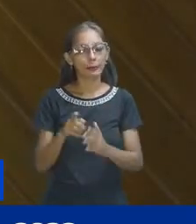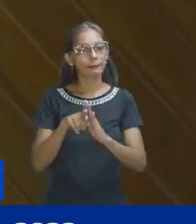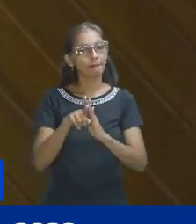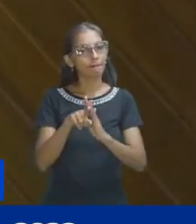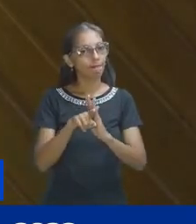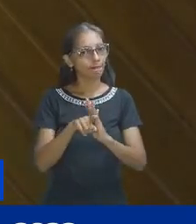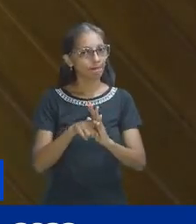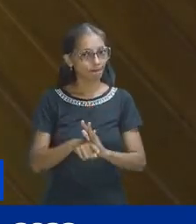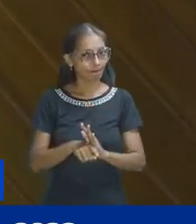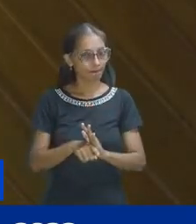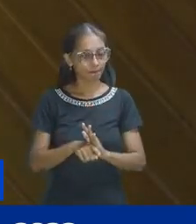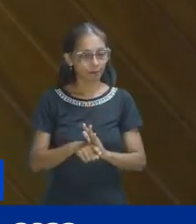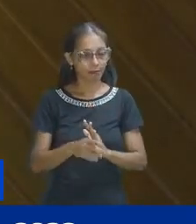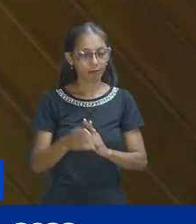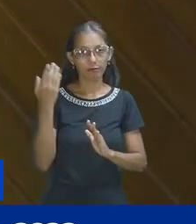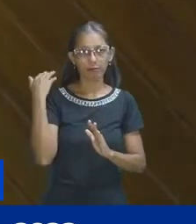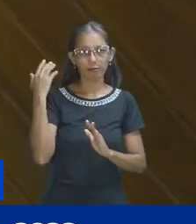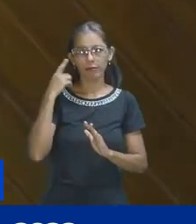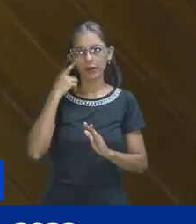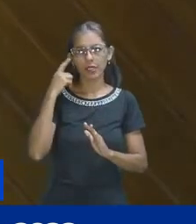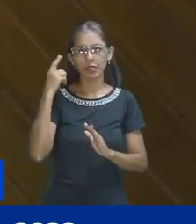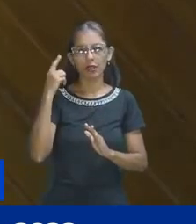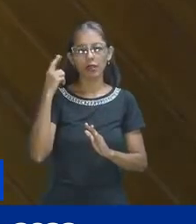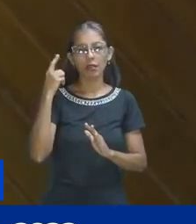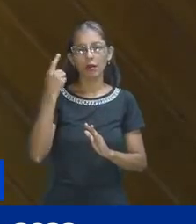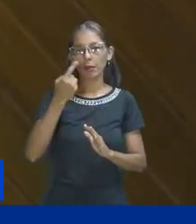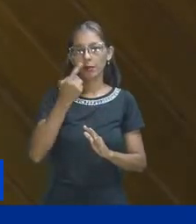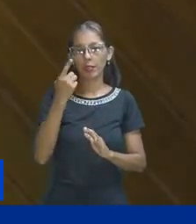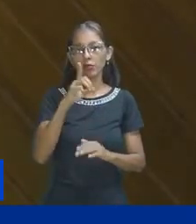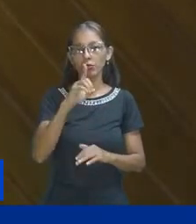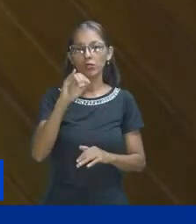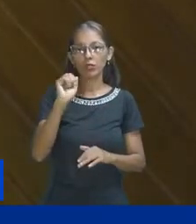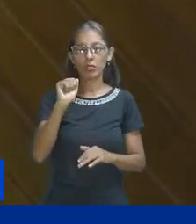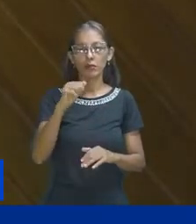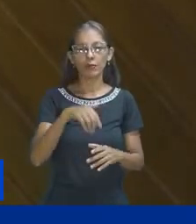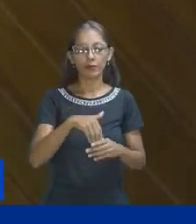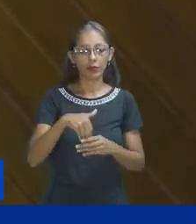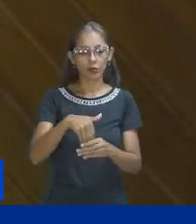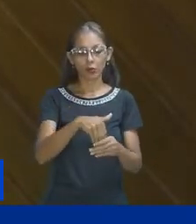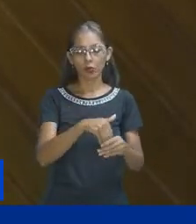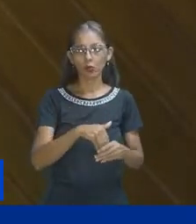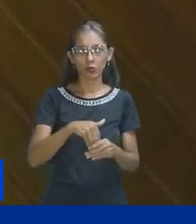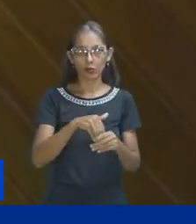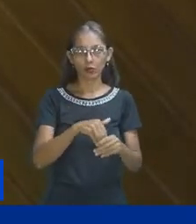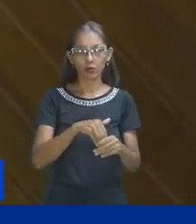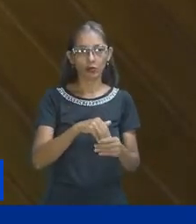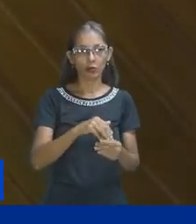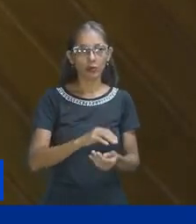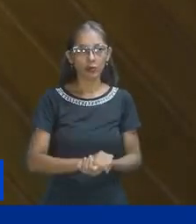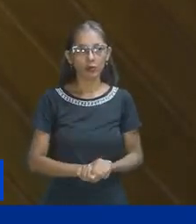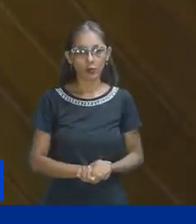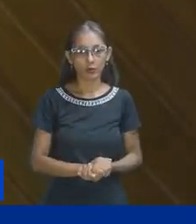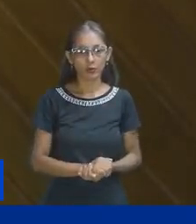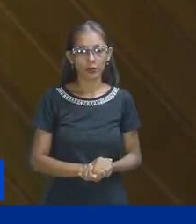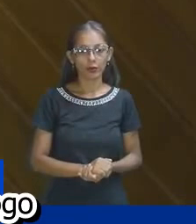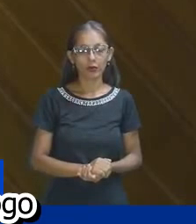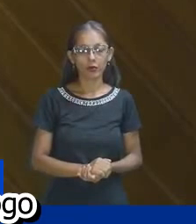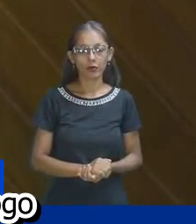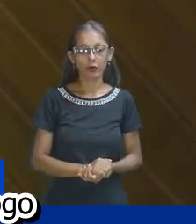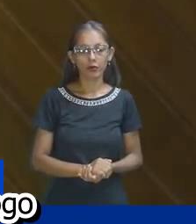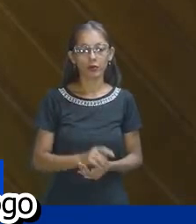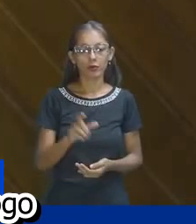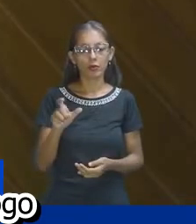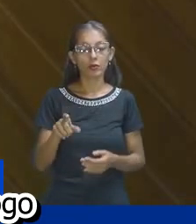dia do primeiro turno das eleições gerais de 2022, o representado aqui, João Diomedes, teria,